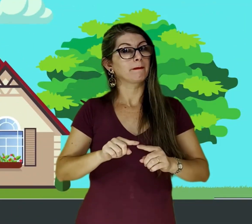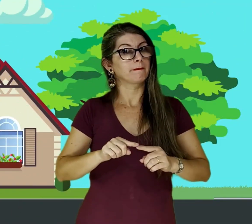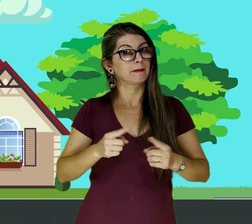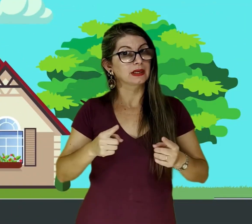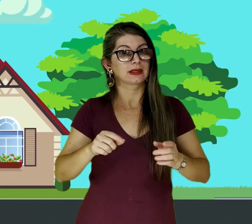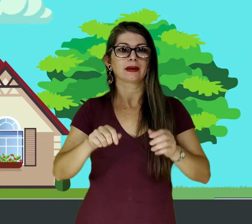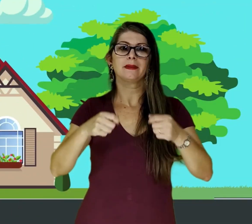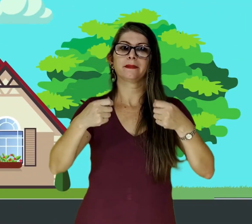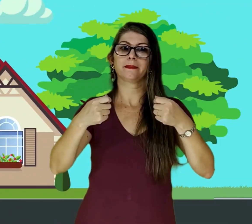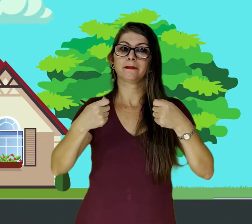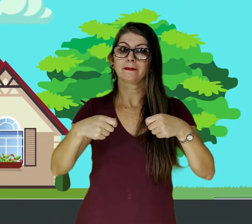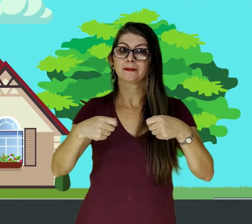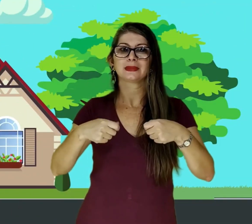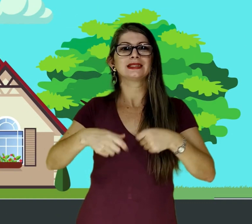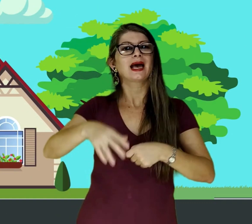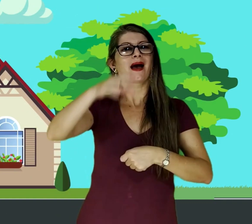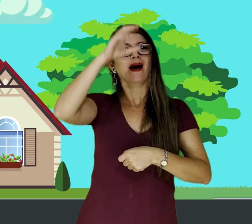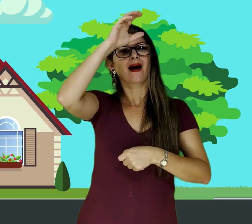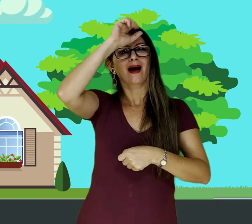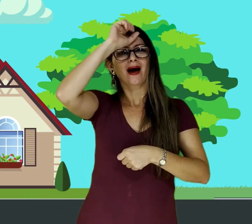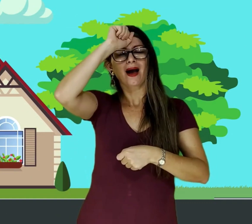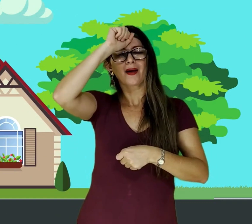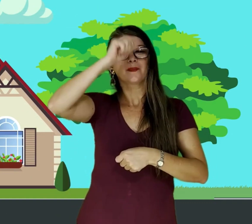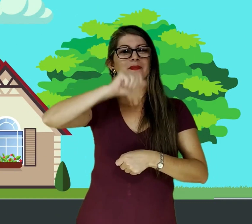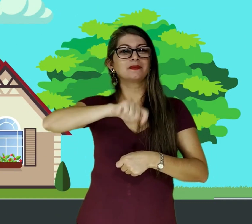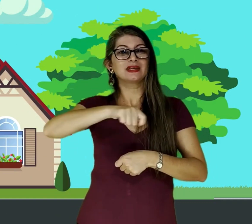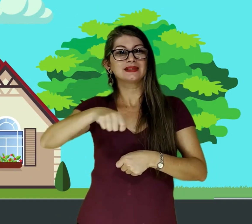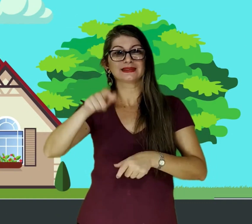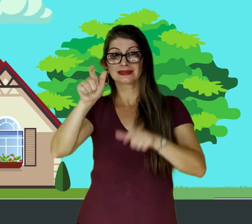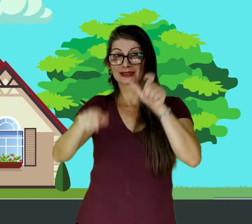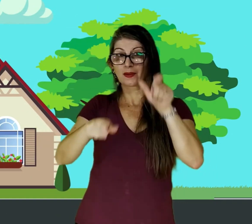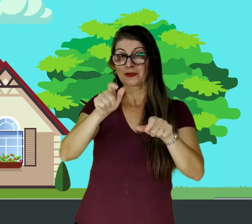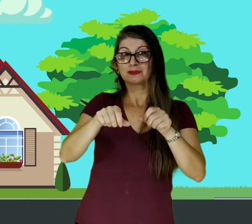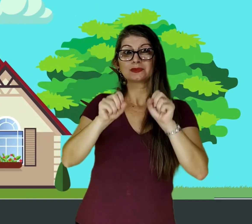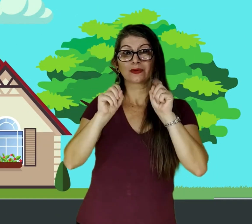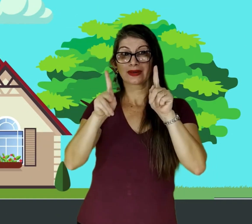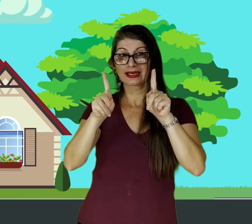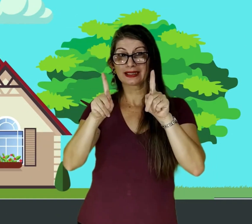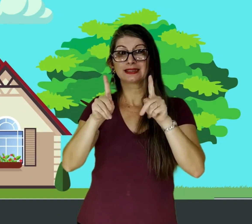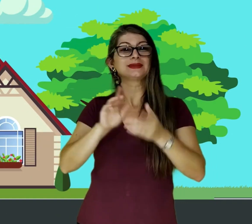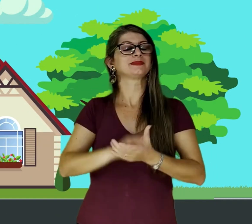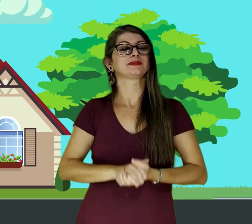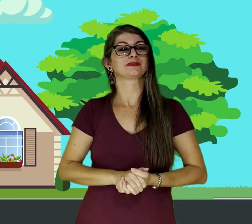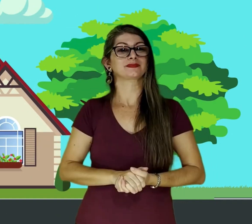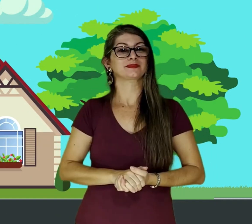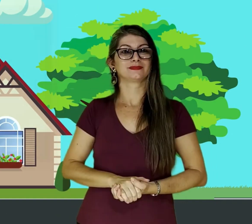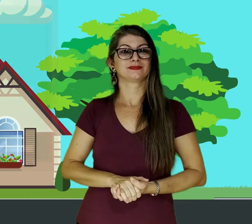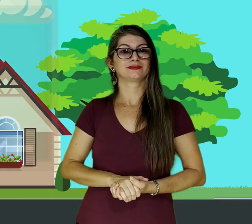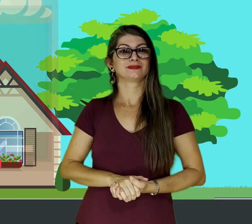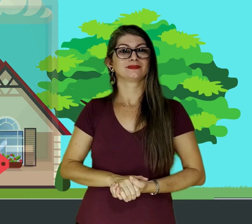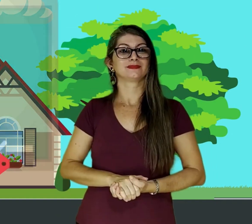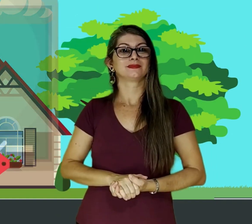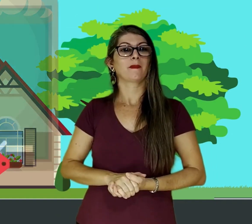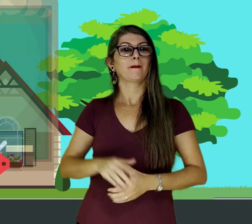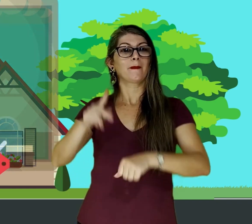Mas vocês sabem, né? Primeiro a gente precisa aprender o sinal dos personagens, ok?